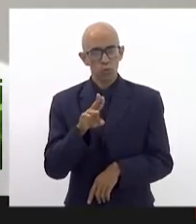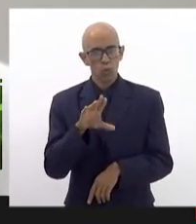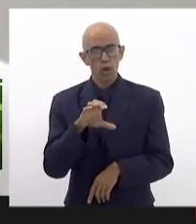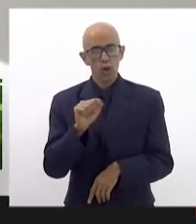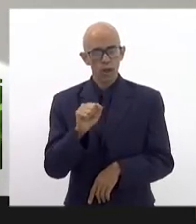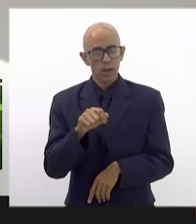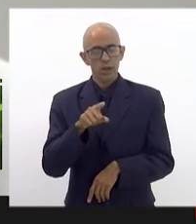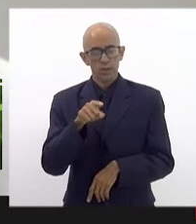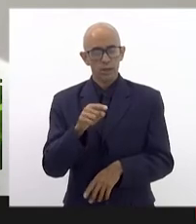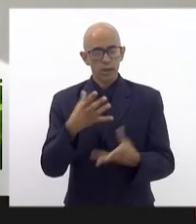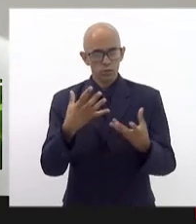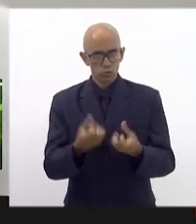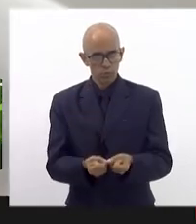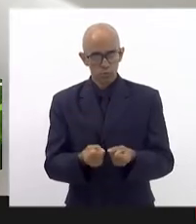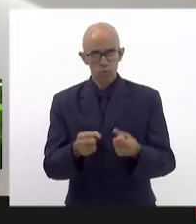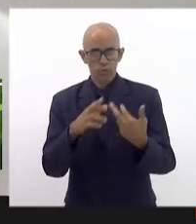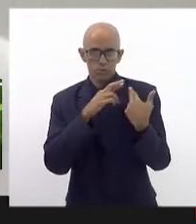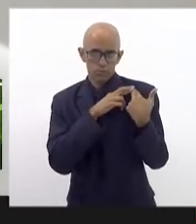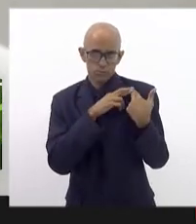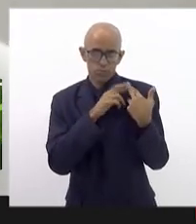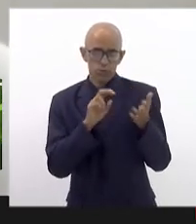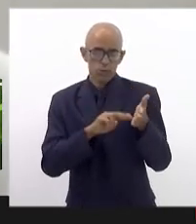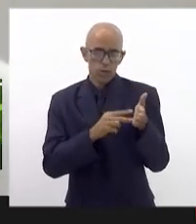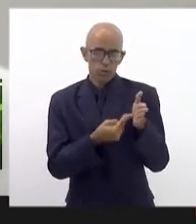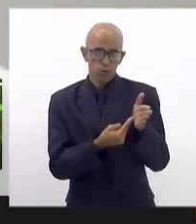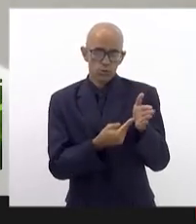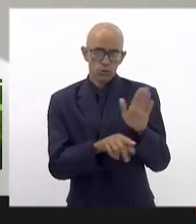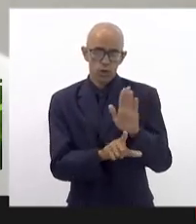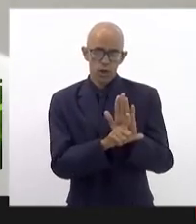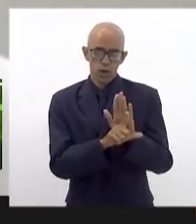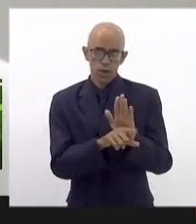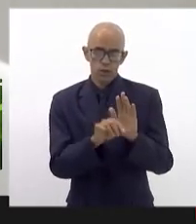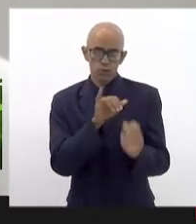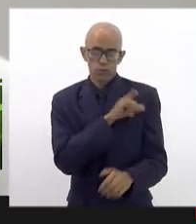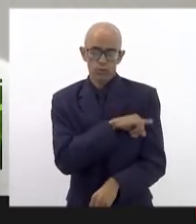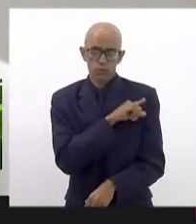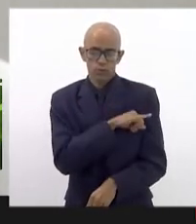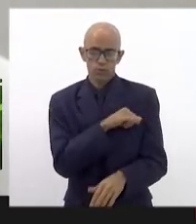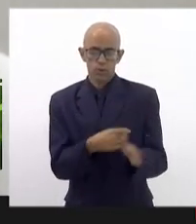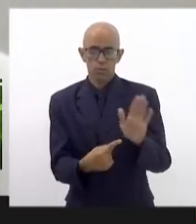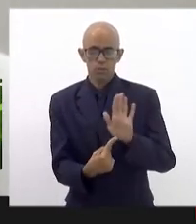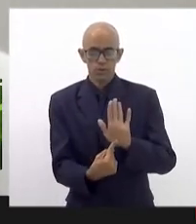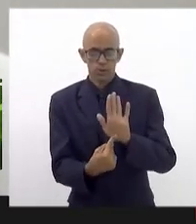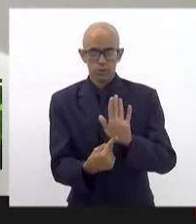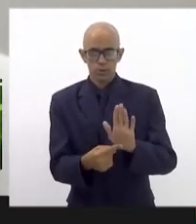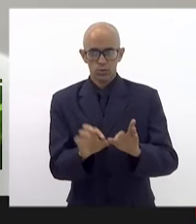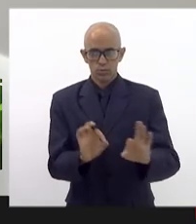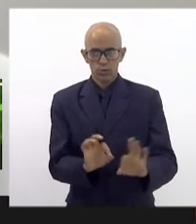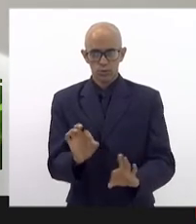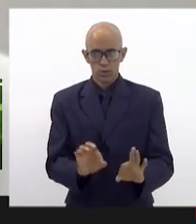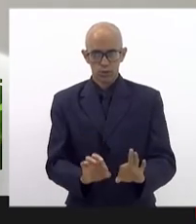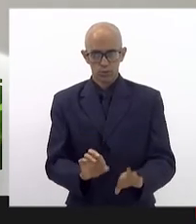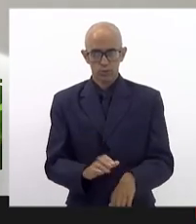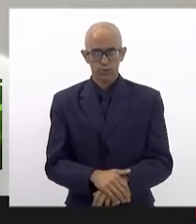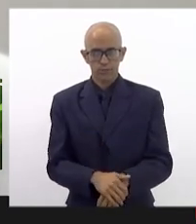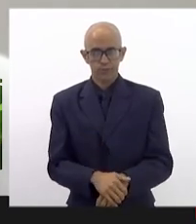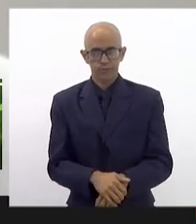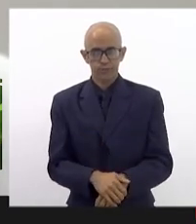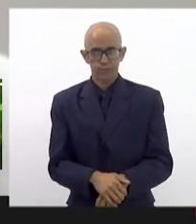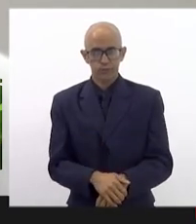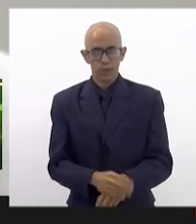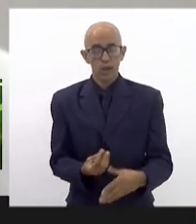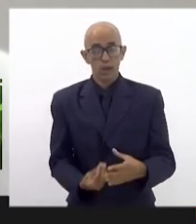que atualizou a lei estadual do Rio e apresentou esse projeto, dando voz aí a